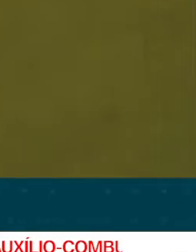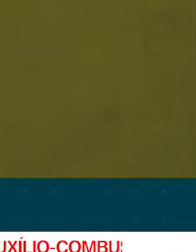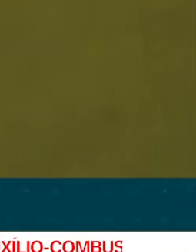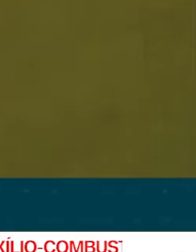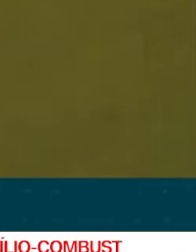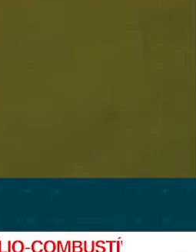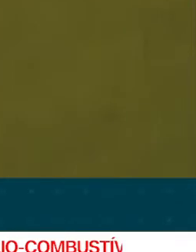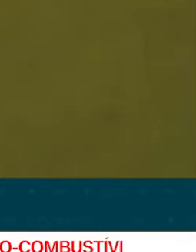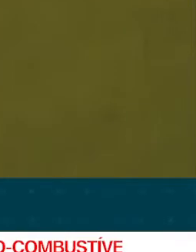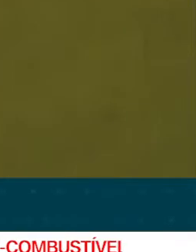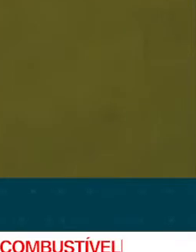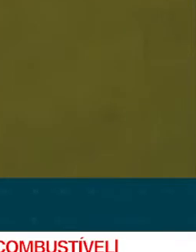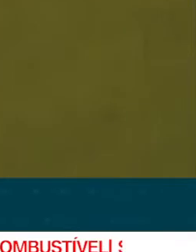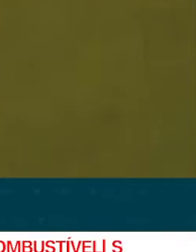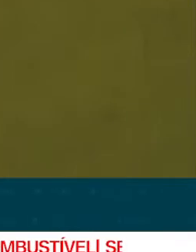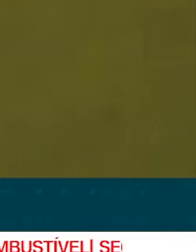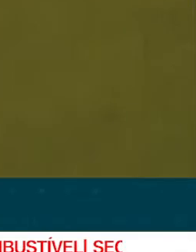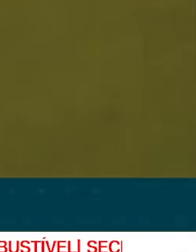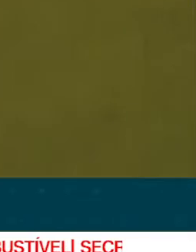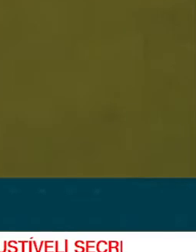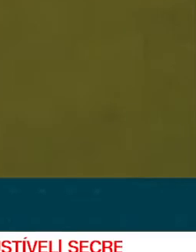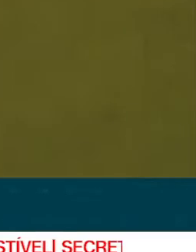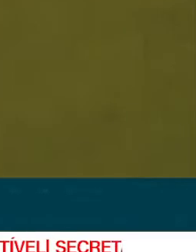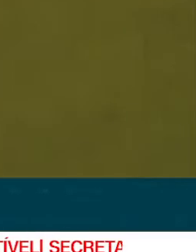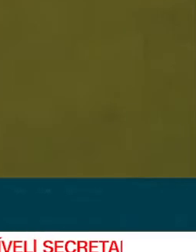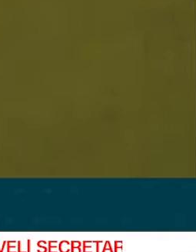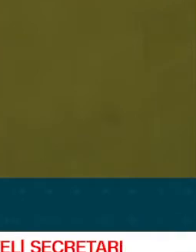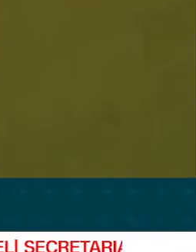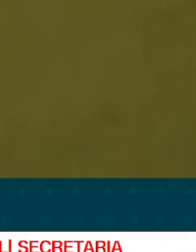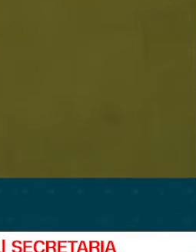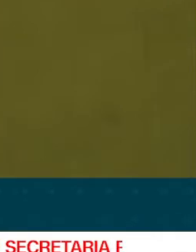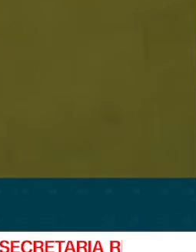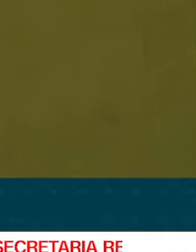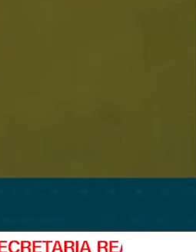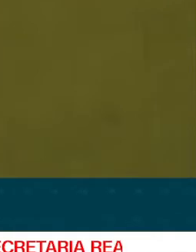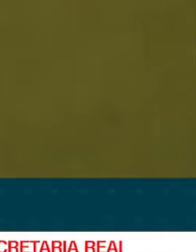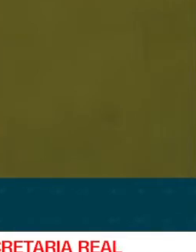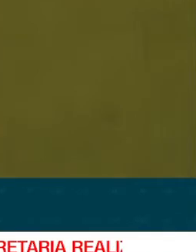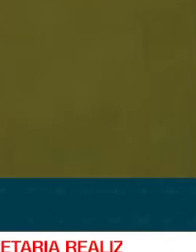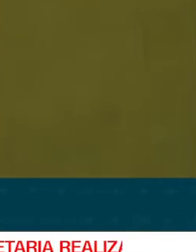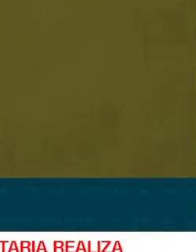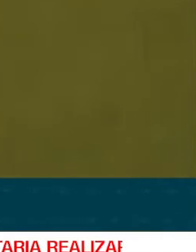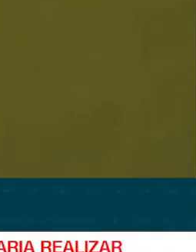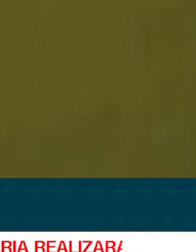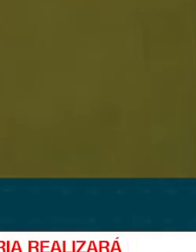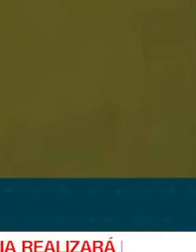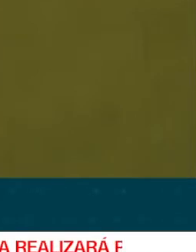President of the Federative Republic of Brazil, and to invite him to address the Assembly.